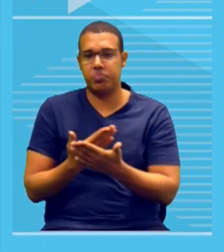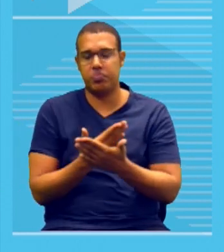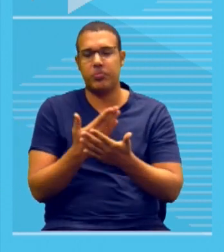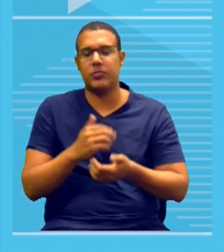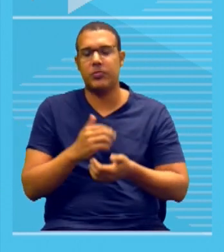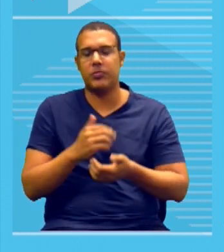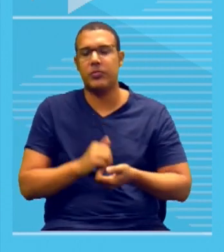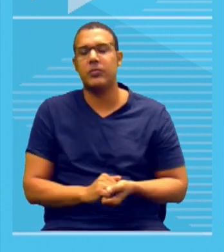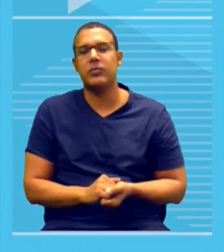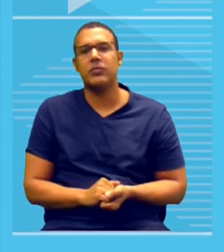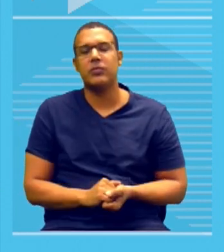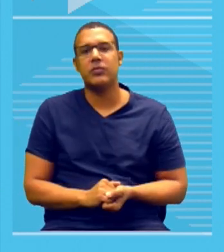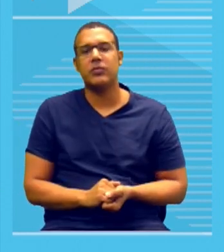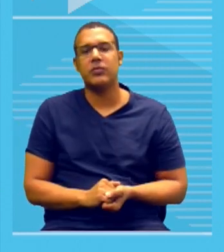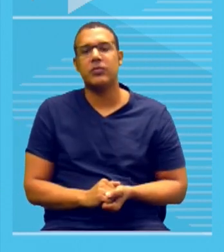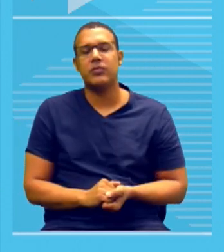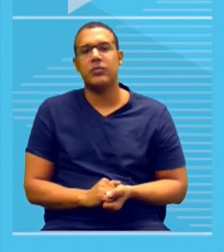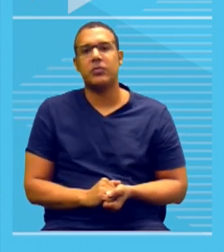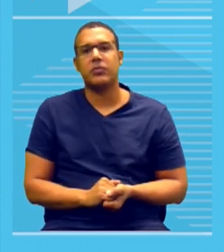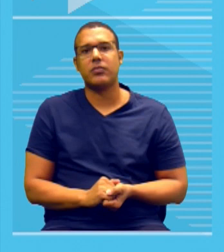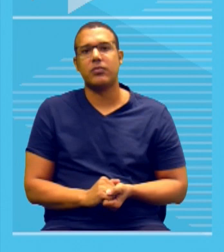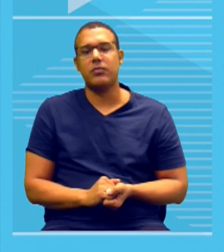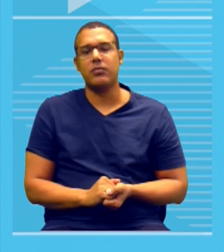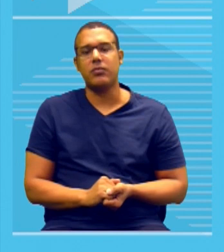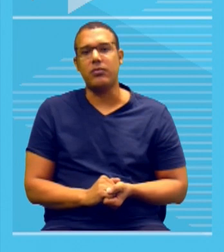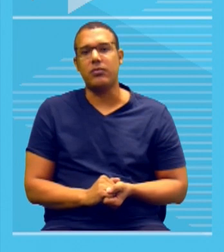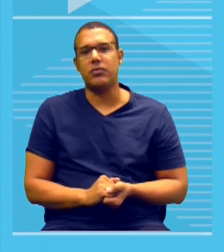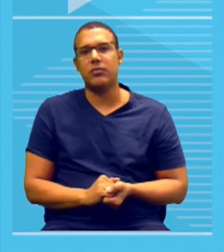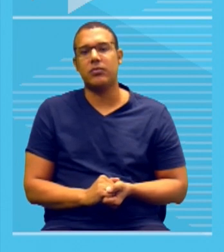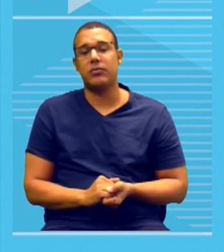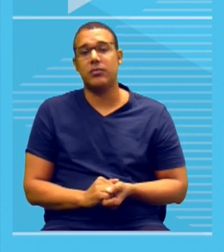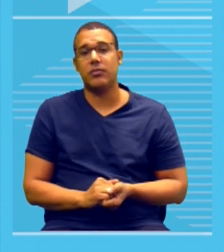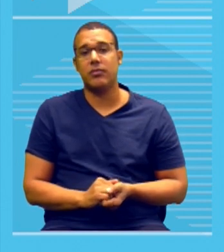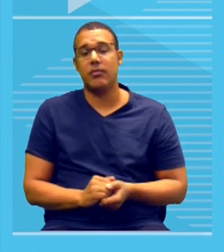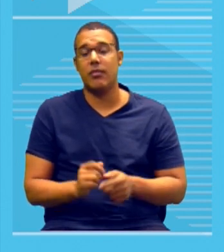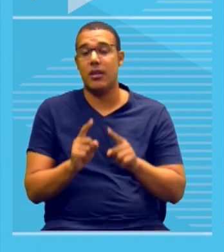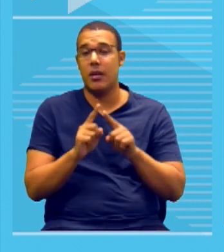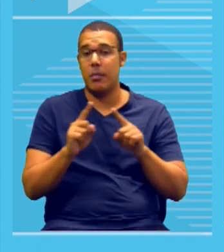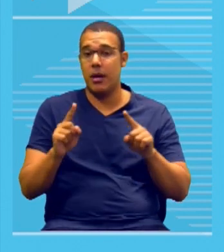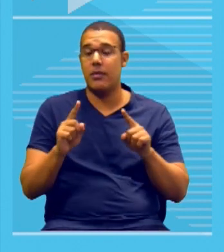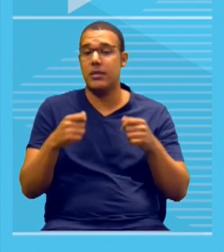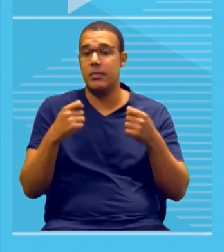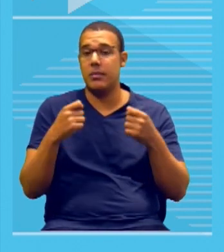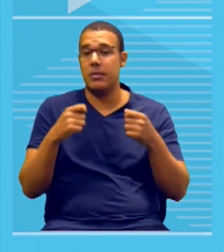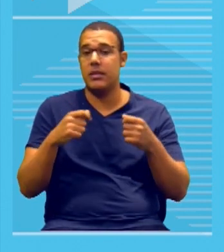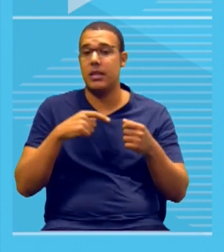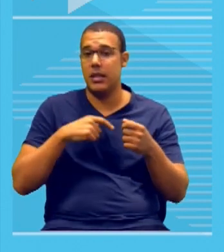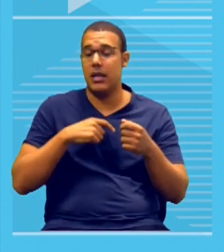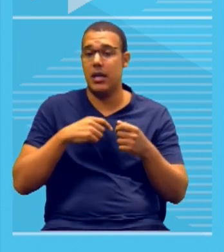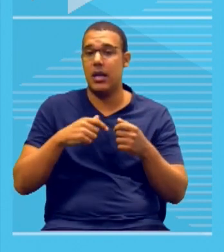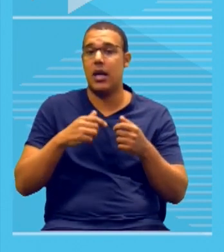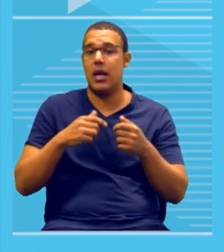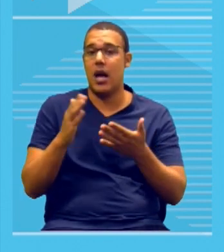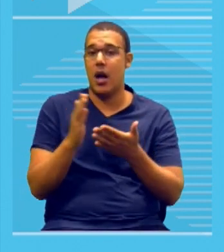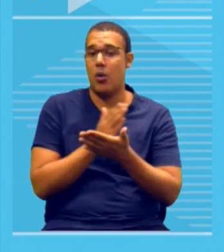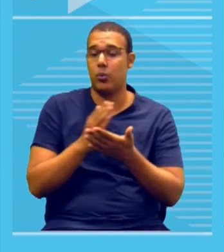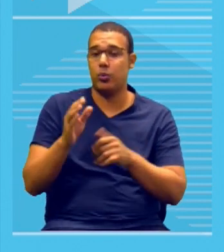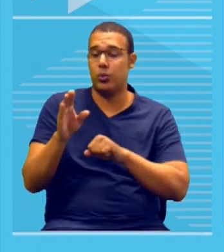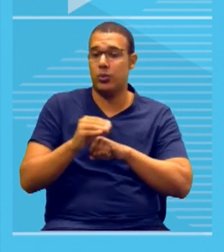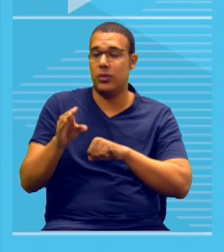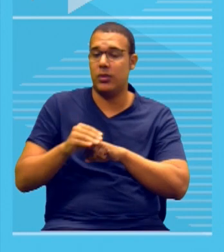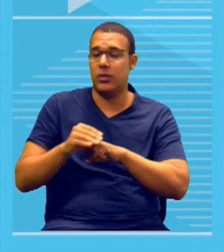estudado mas ele ele requer assim alguns conhecimentos tá alguns